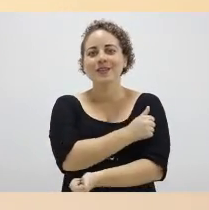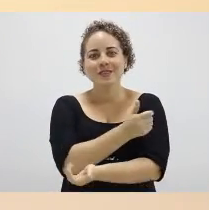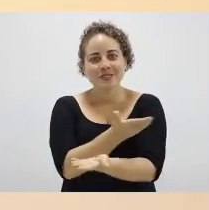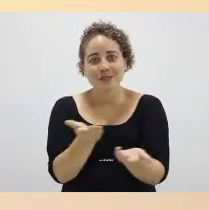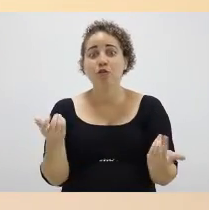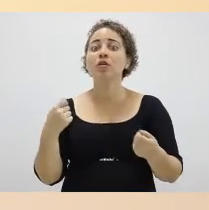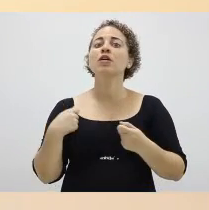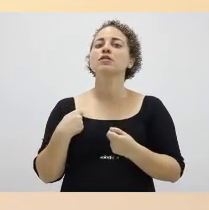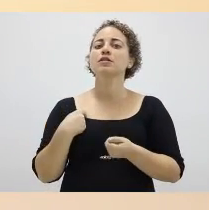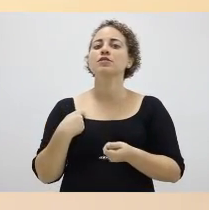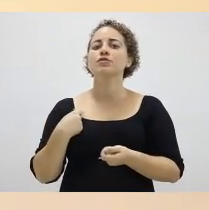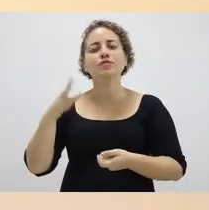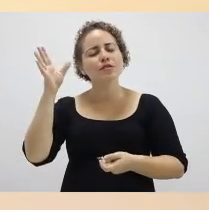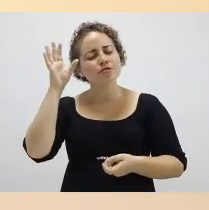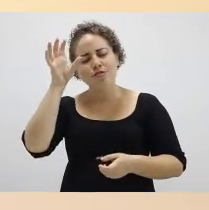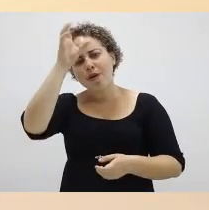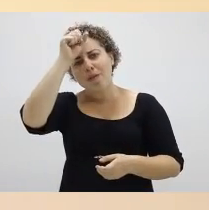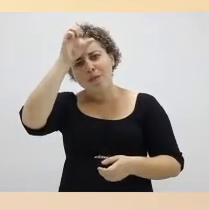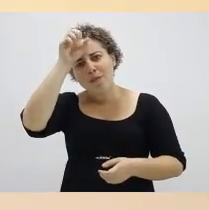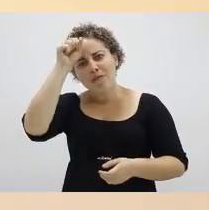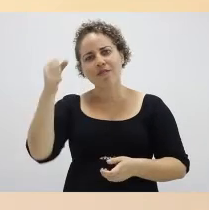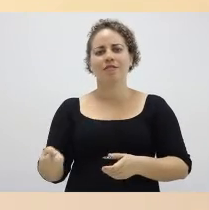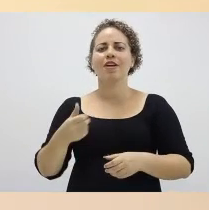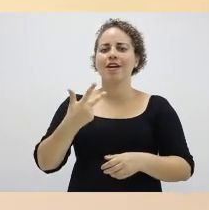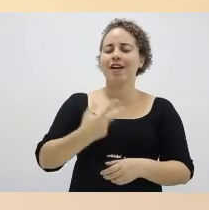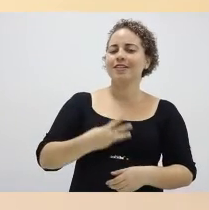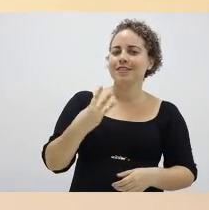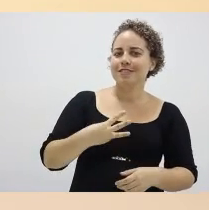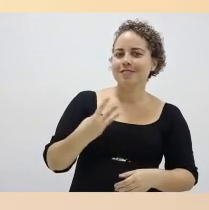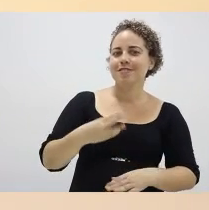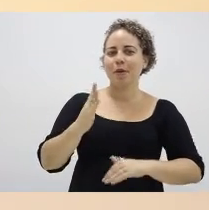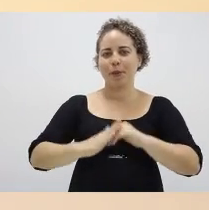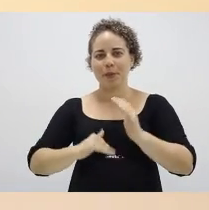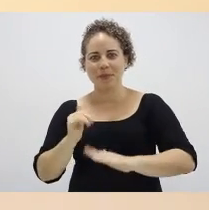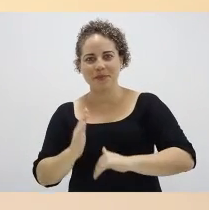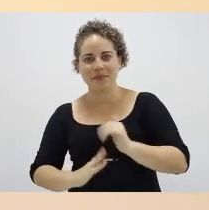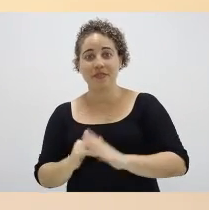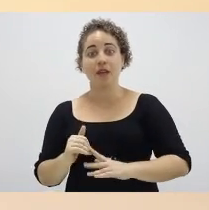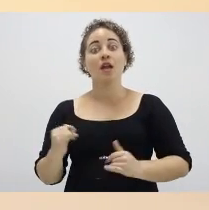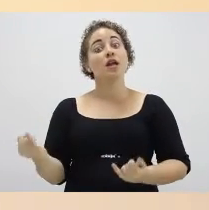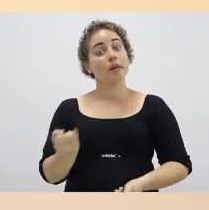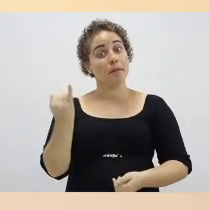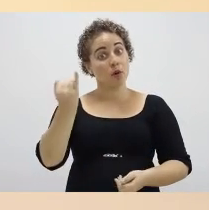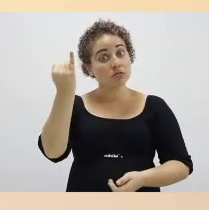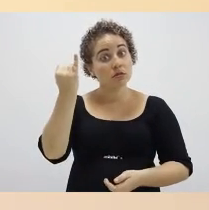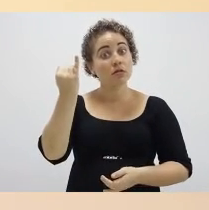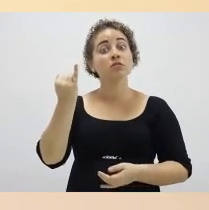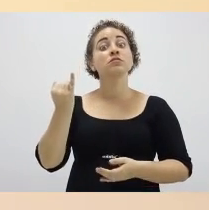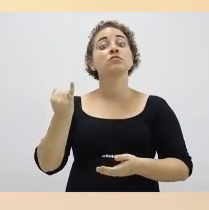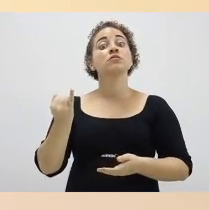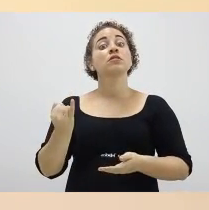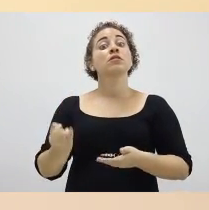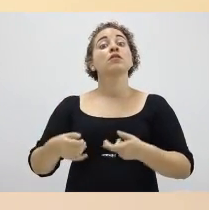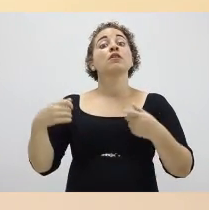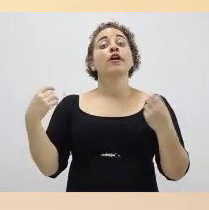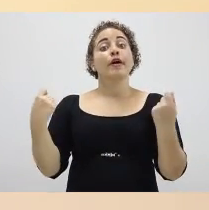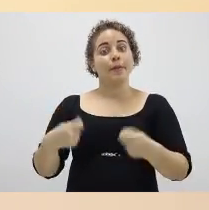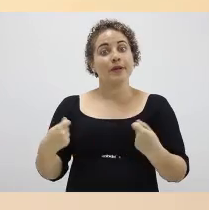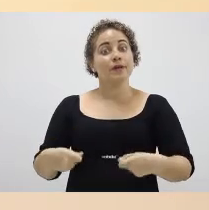aproveitado bastante essa terceira competência. Mais uma vez, reforço a necessidade de ler e reler o caderno